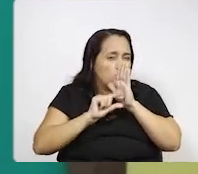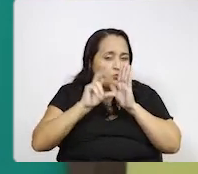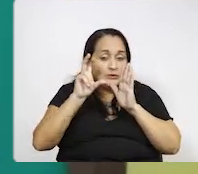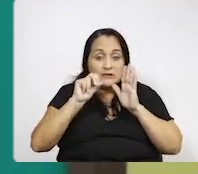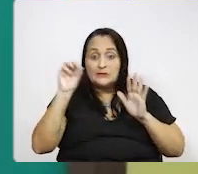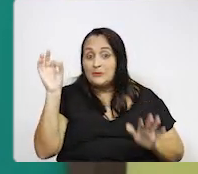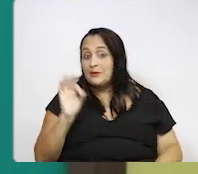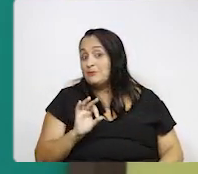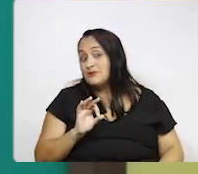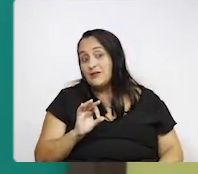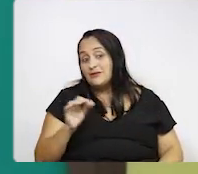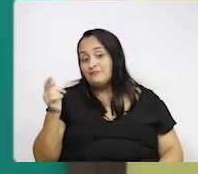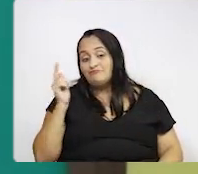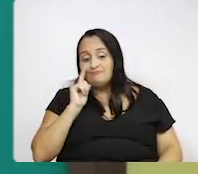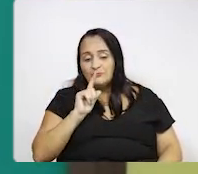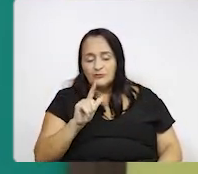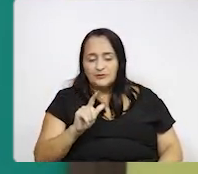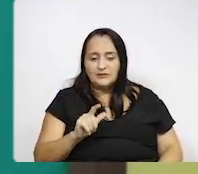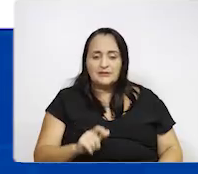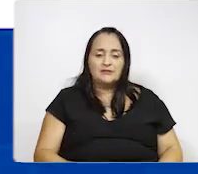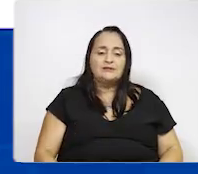descontaço que eu recebi